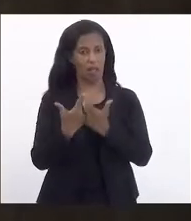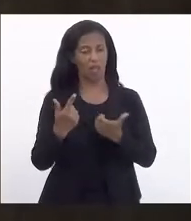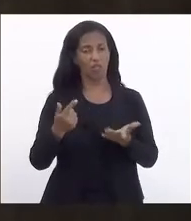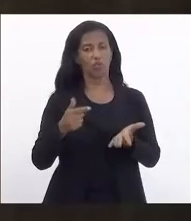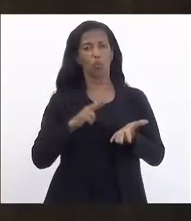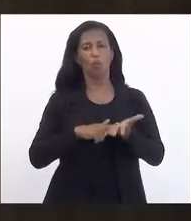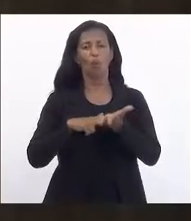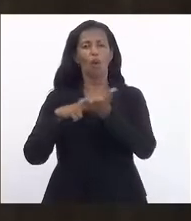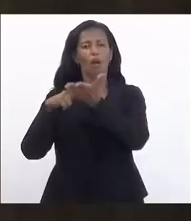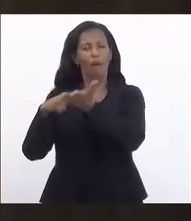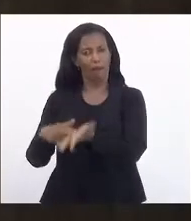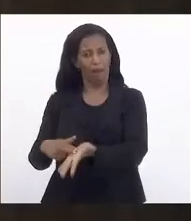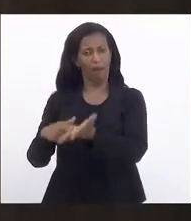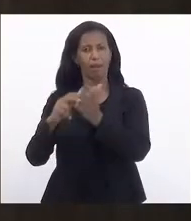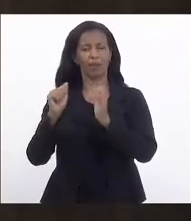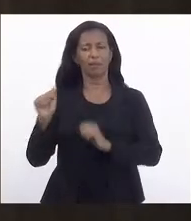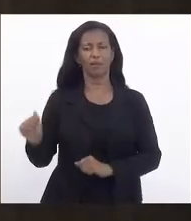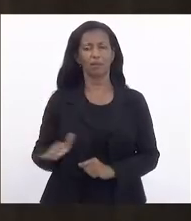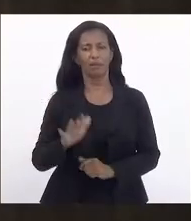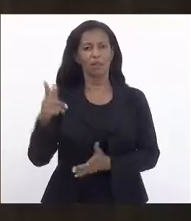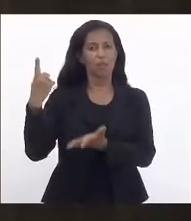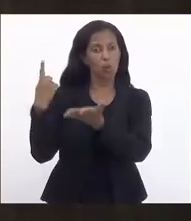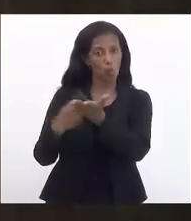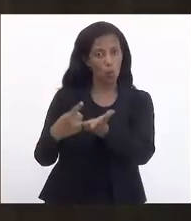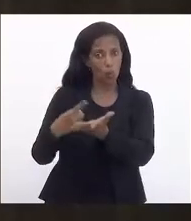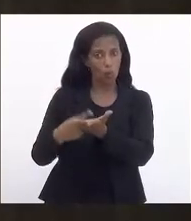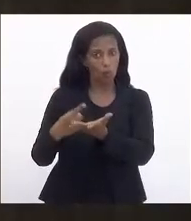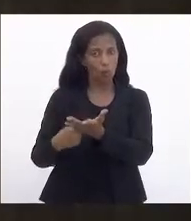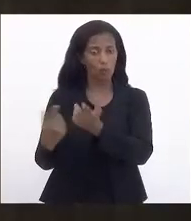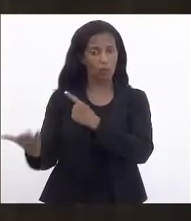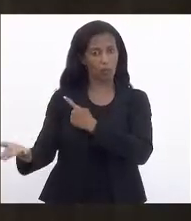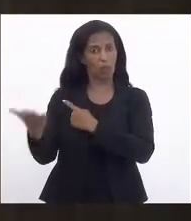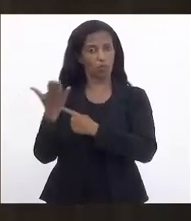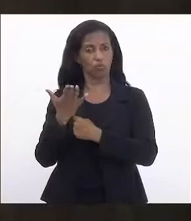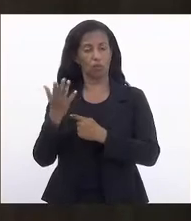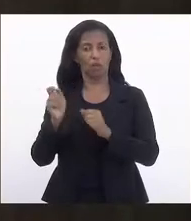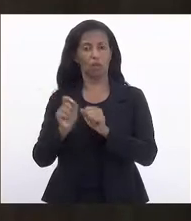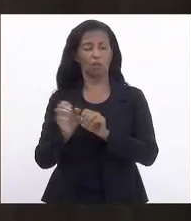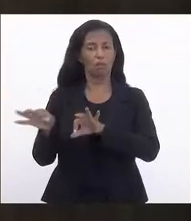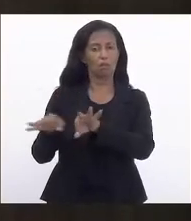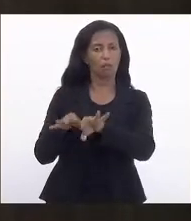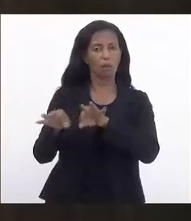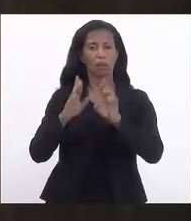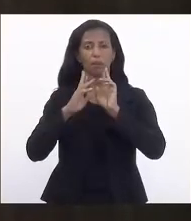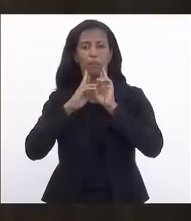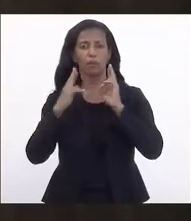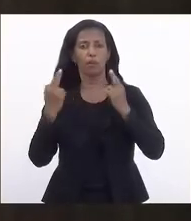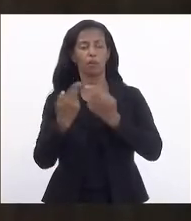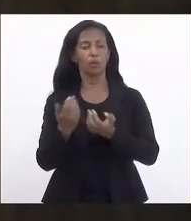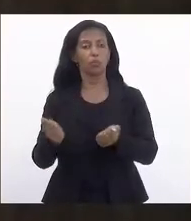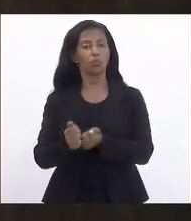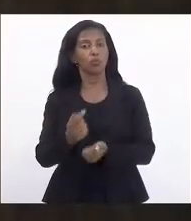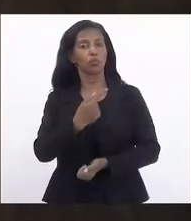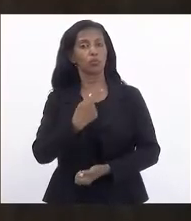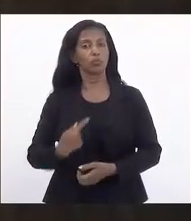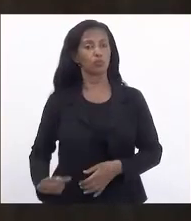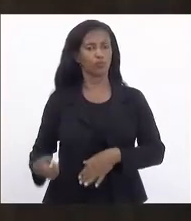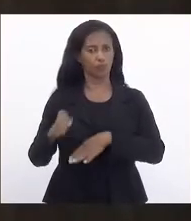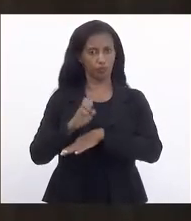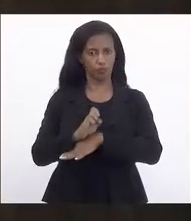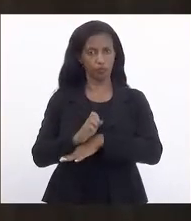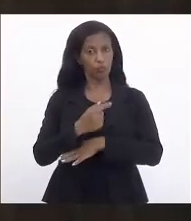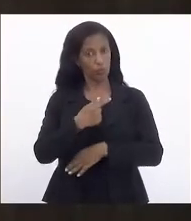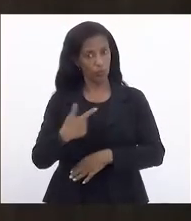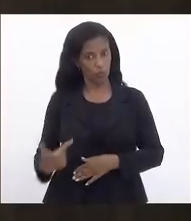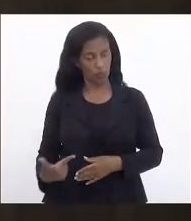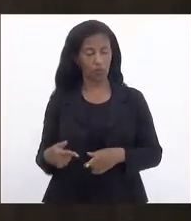favelas que imediatamente se comprometeu conosco e mediou uma reunião com o governo do estado o governador contudo